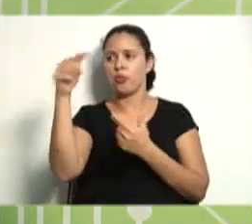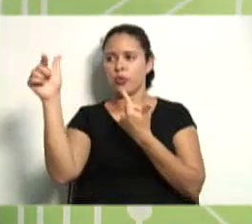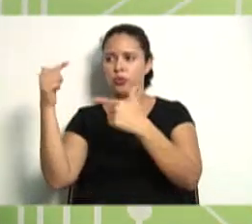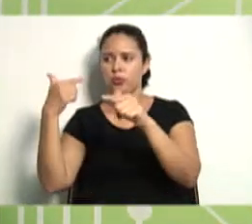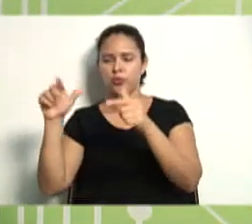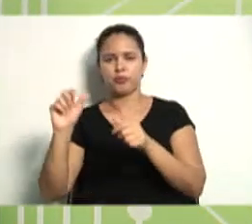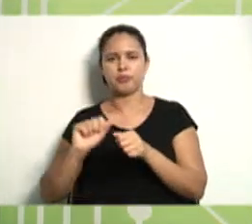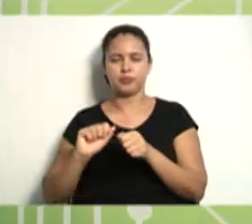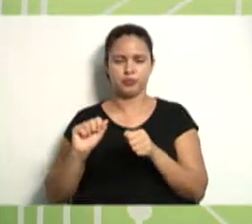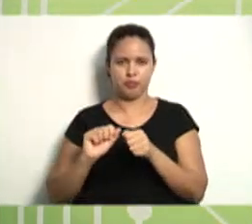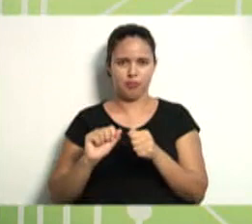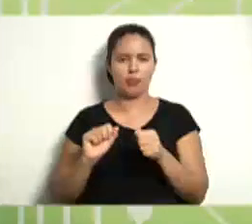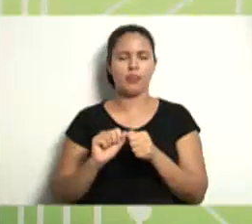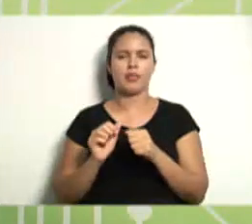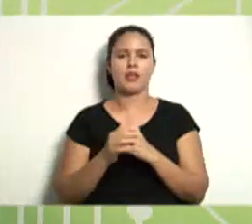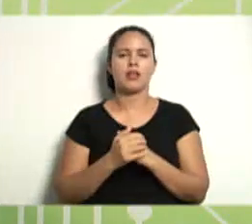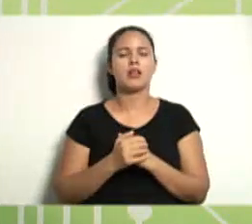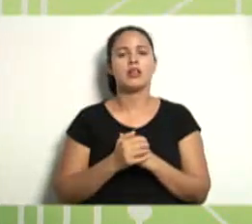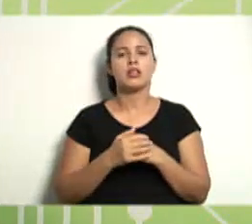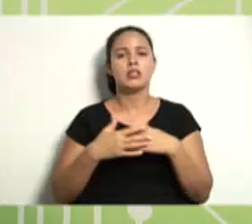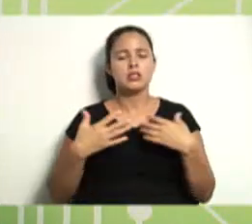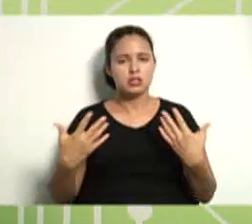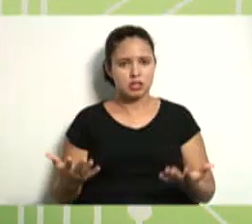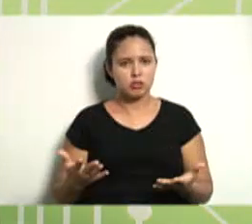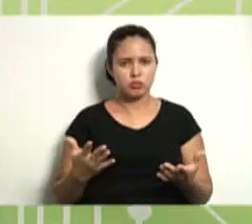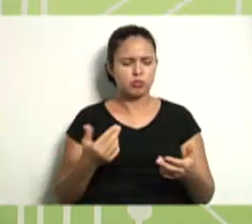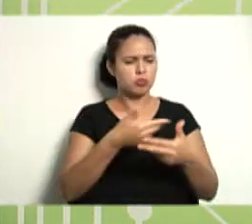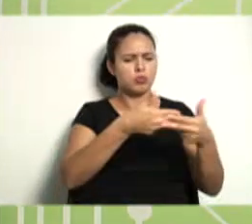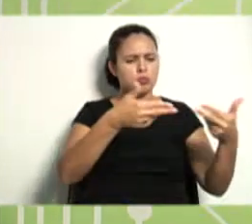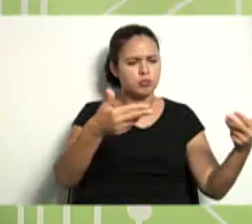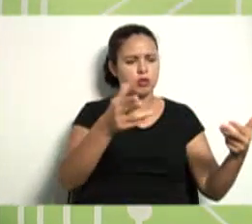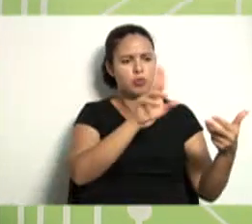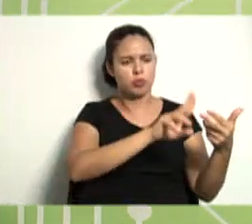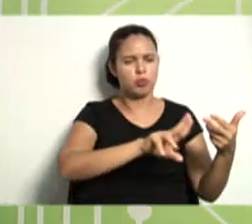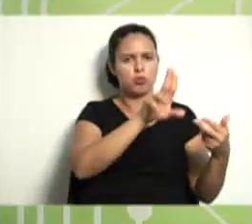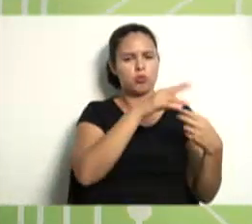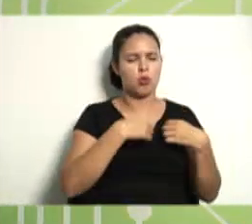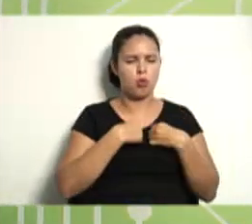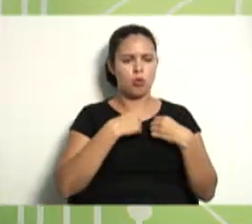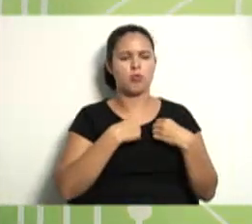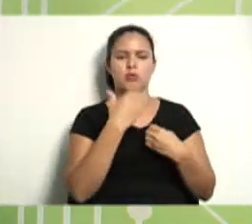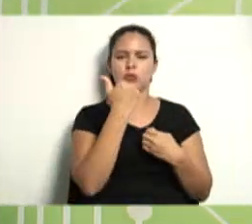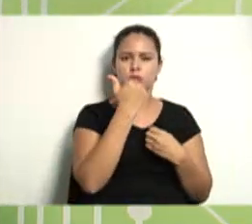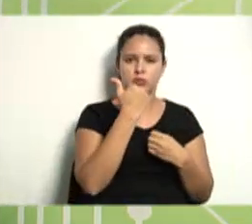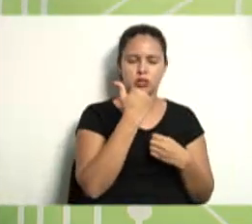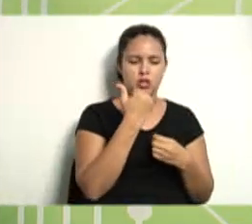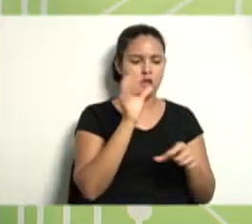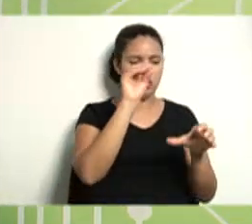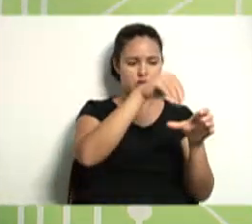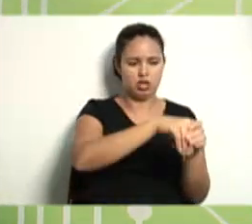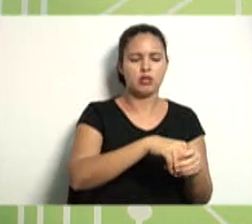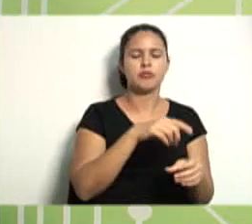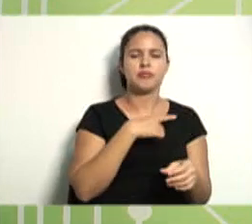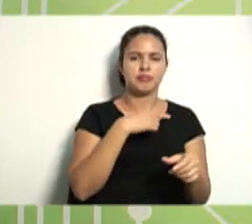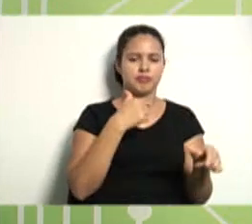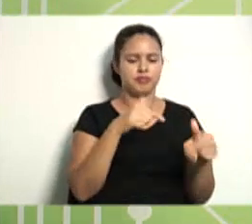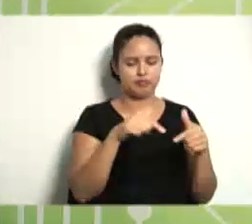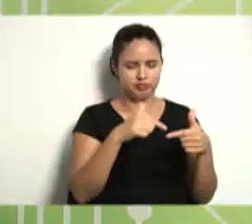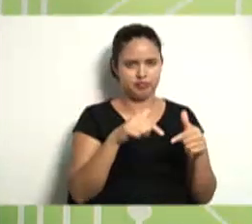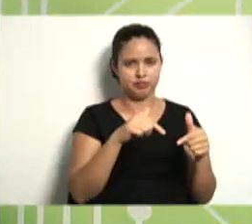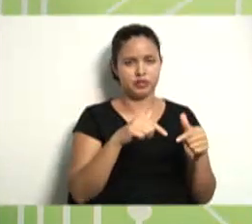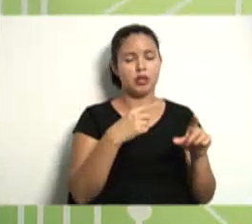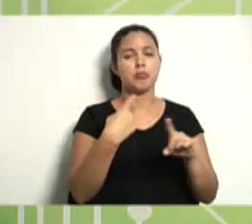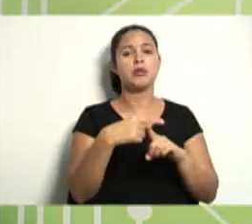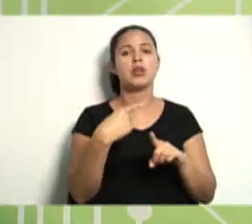usamos. Lembrem lá da cadeia que eu falei para vocês. E essa realização de trabalho é uma característica